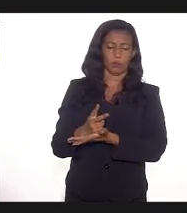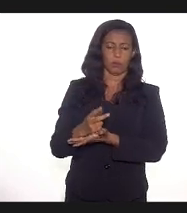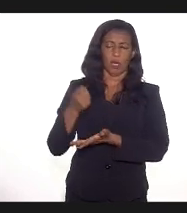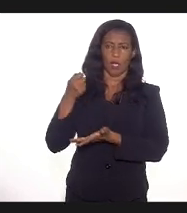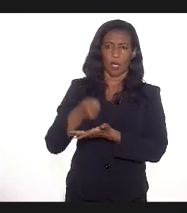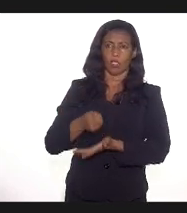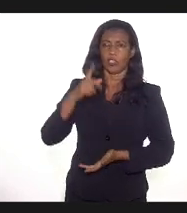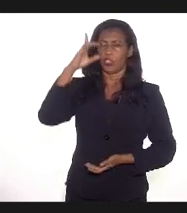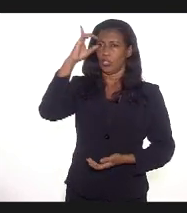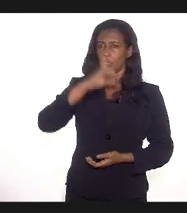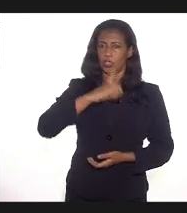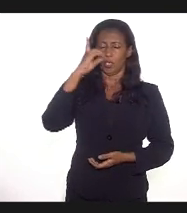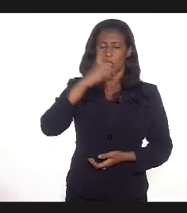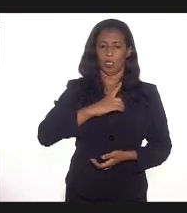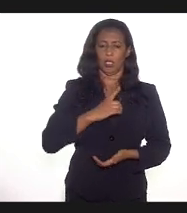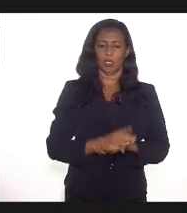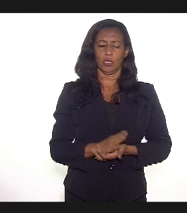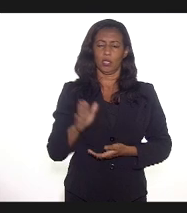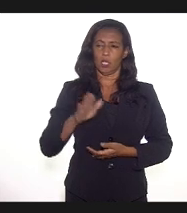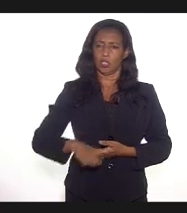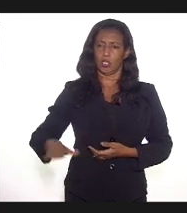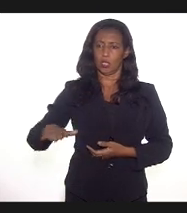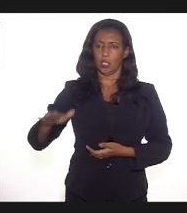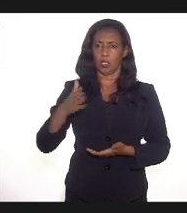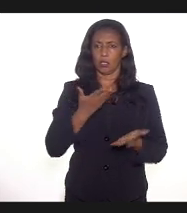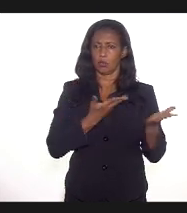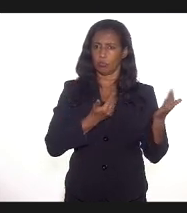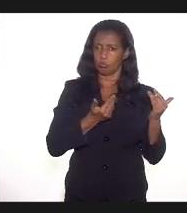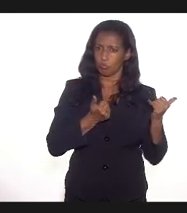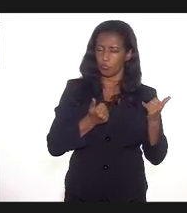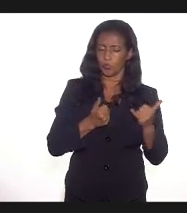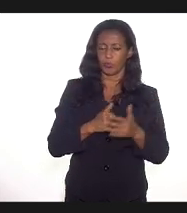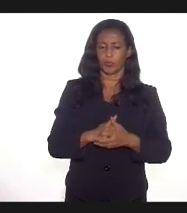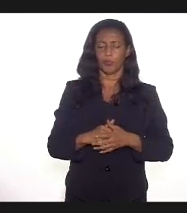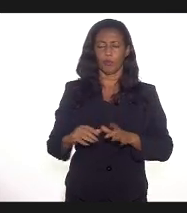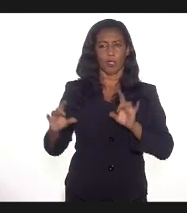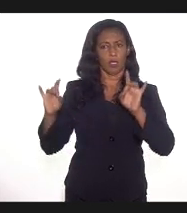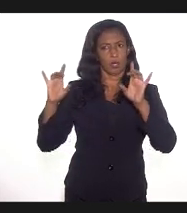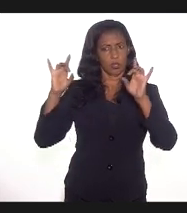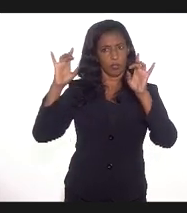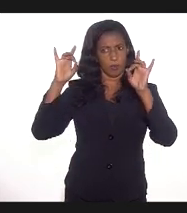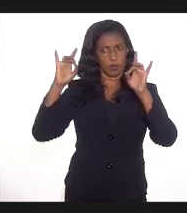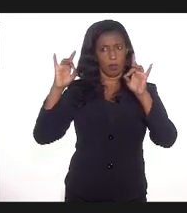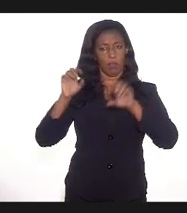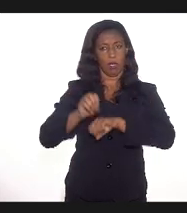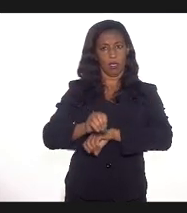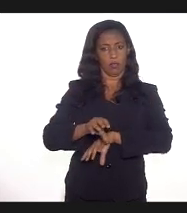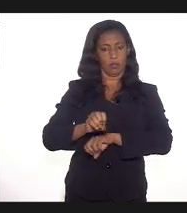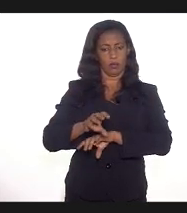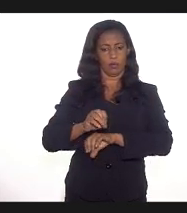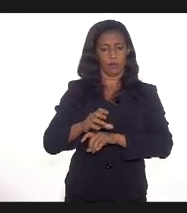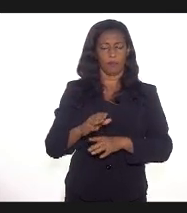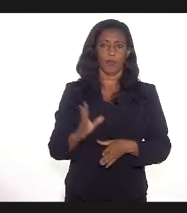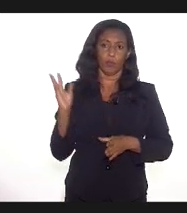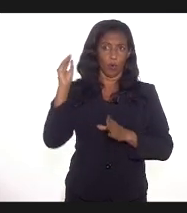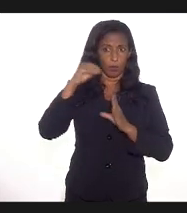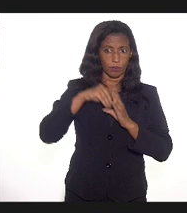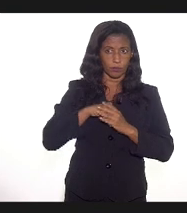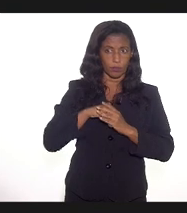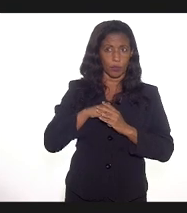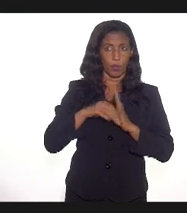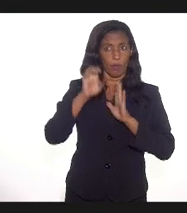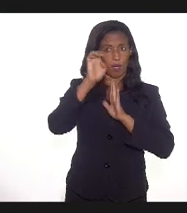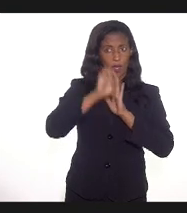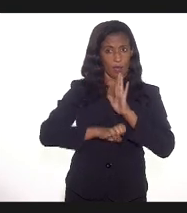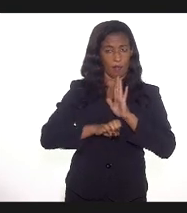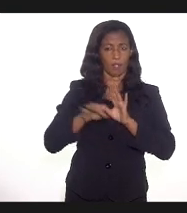dos direitos das crianças e adolescentes, no que diz respeito especialmente ao direito à educação, foi inserido uma